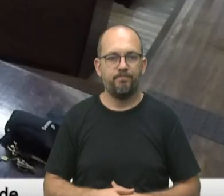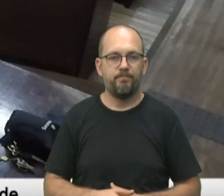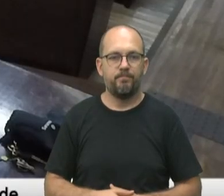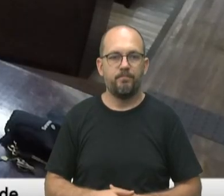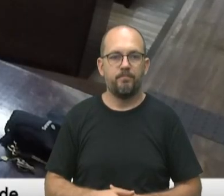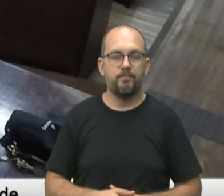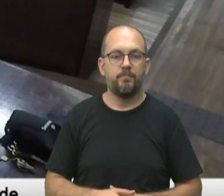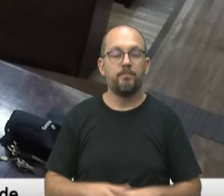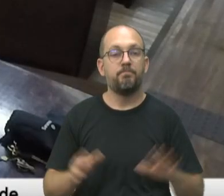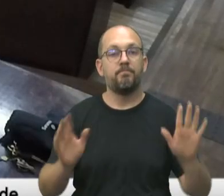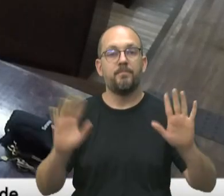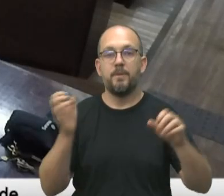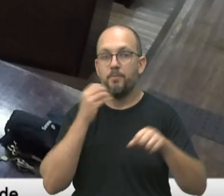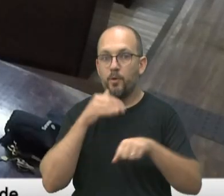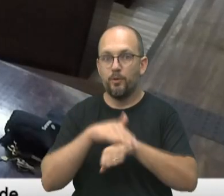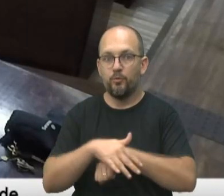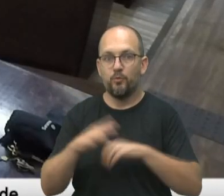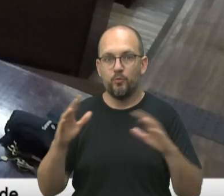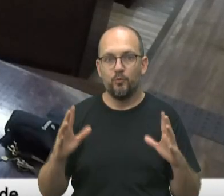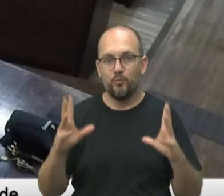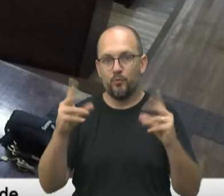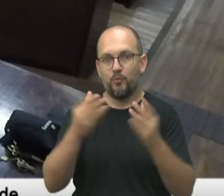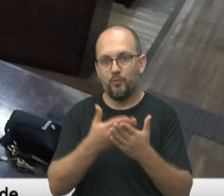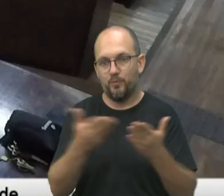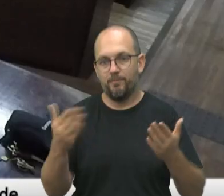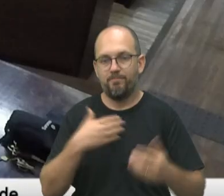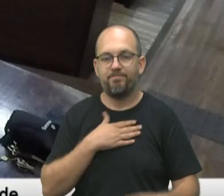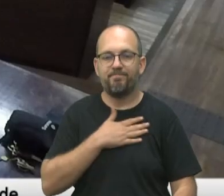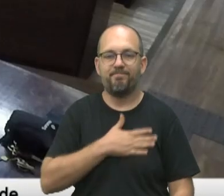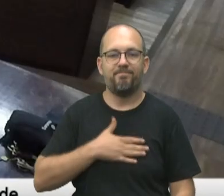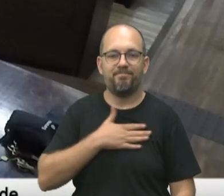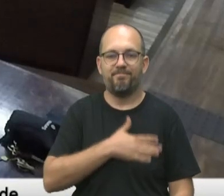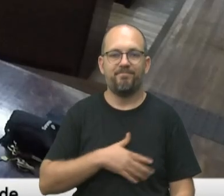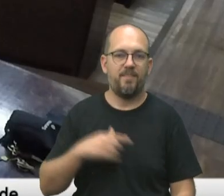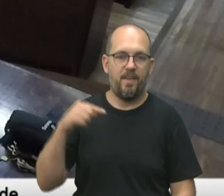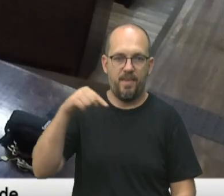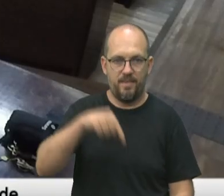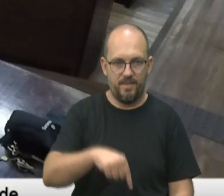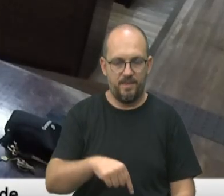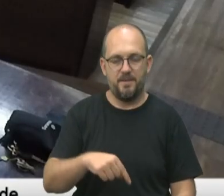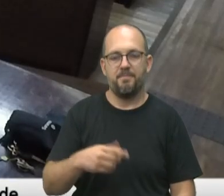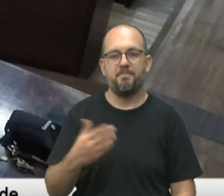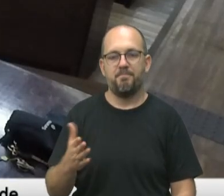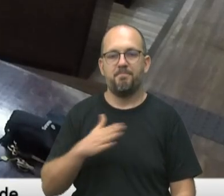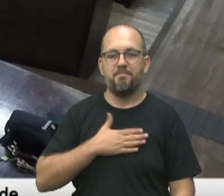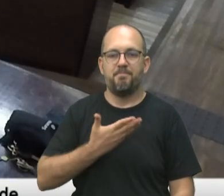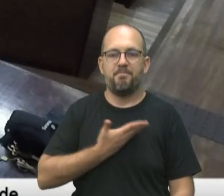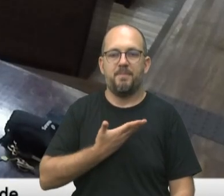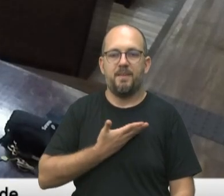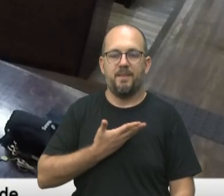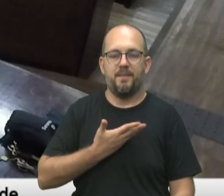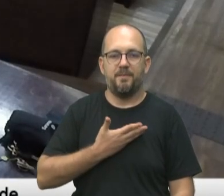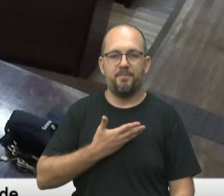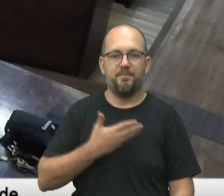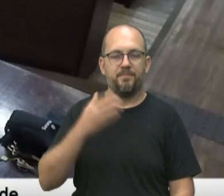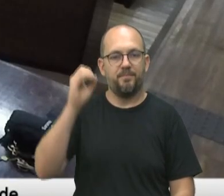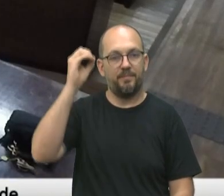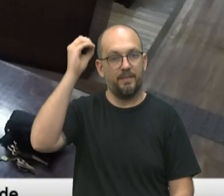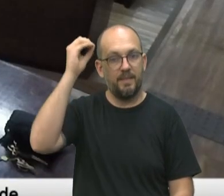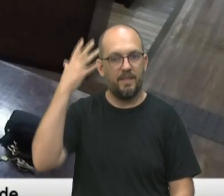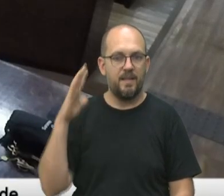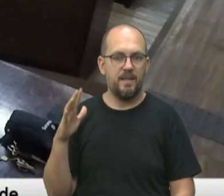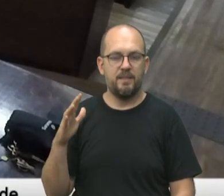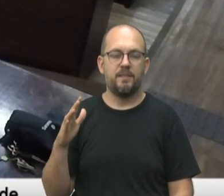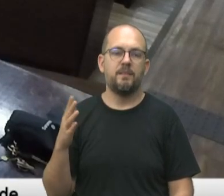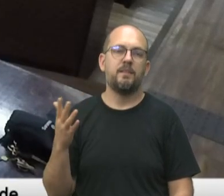Boa noite a todos. É um prazer estar aqui com a minha amiga Dani, de muitas